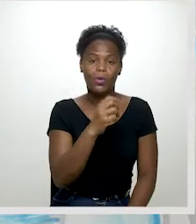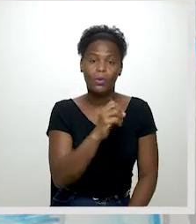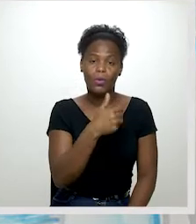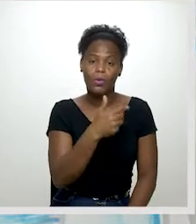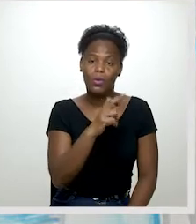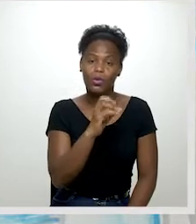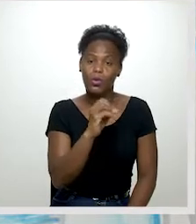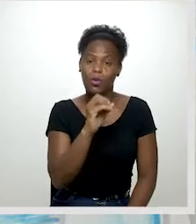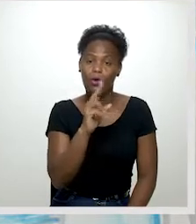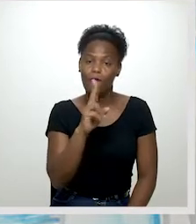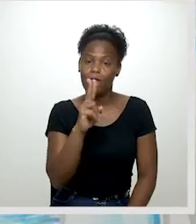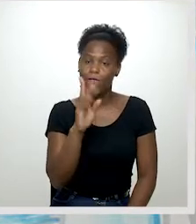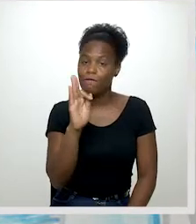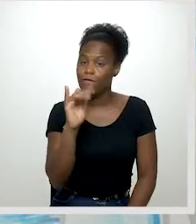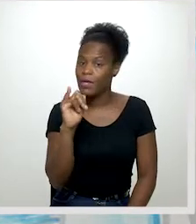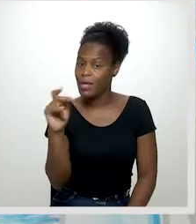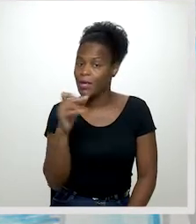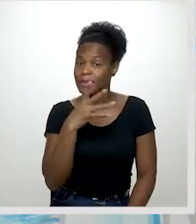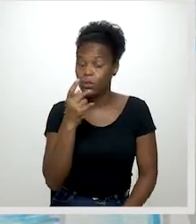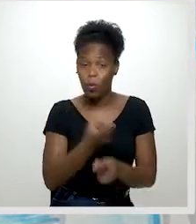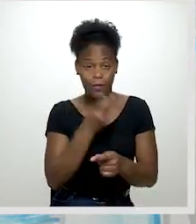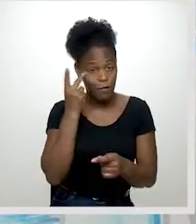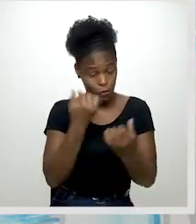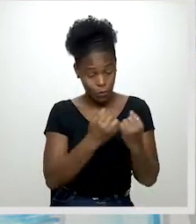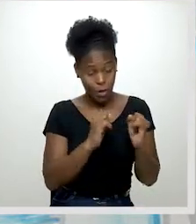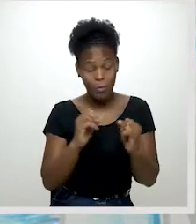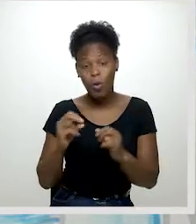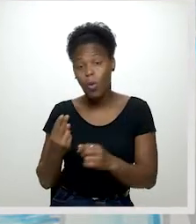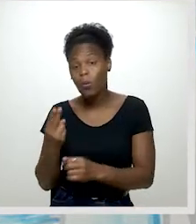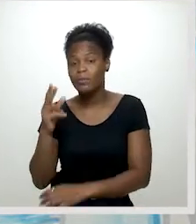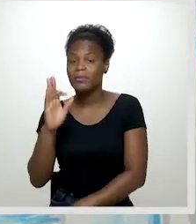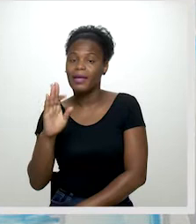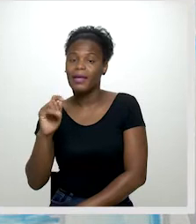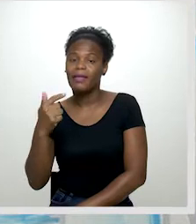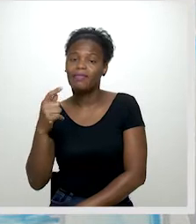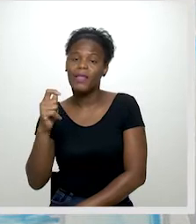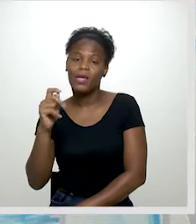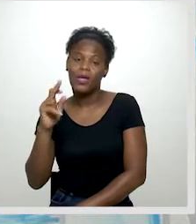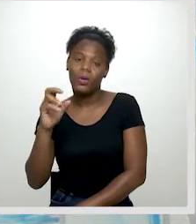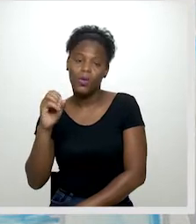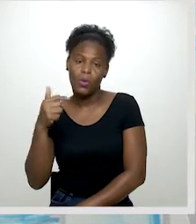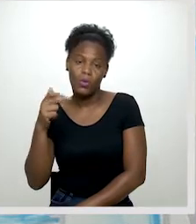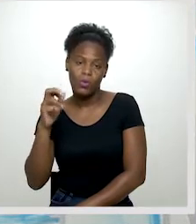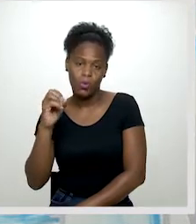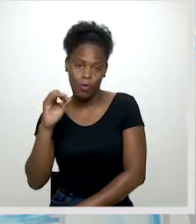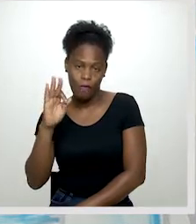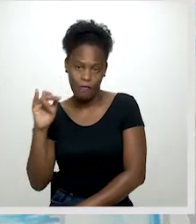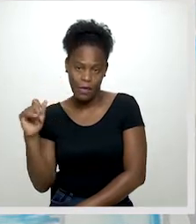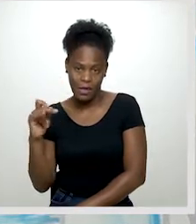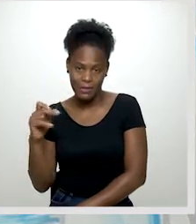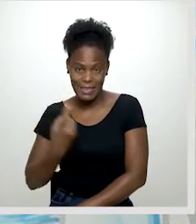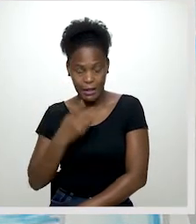autotrofia e heterotrofia? As conclusões tiradas é que a